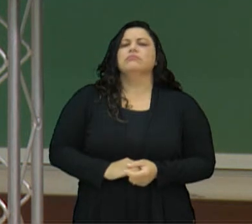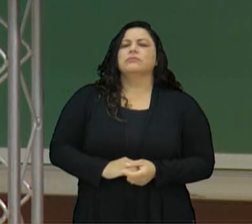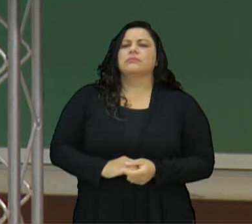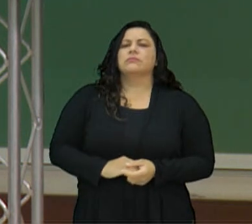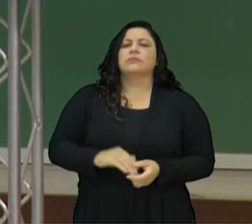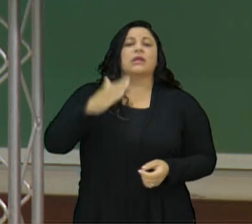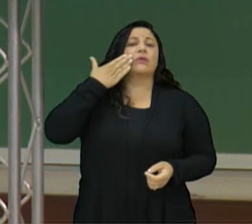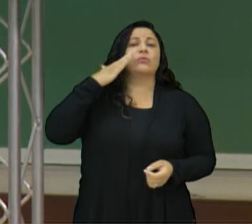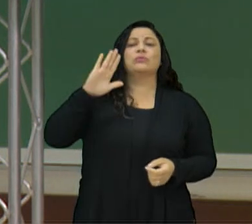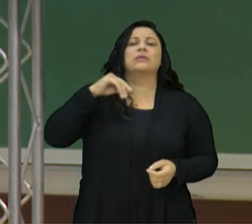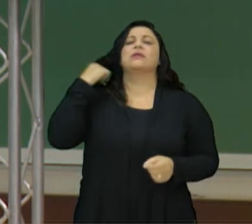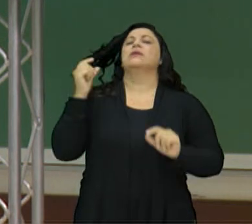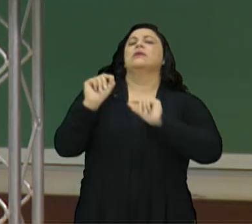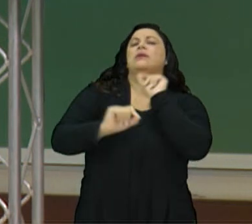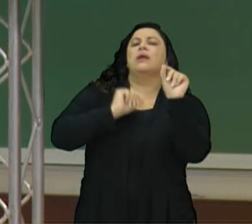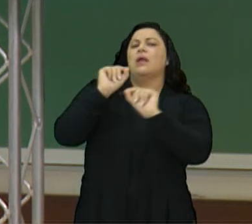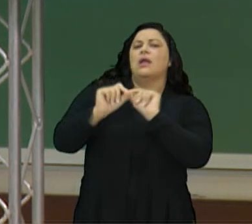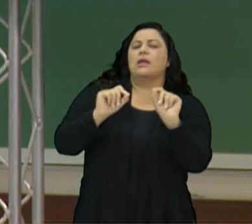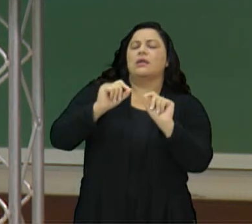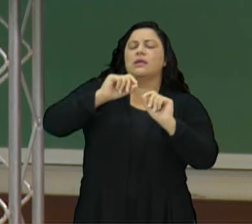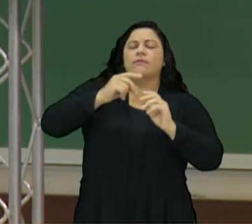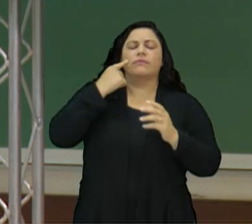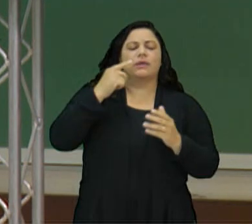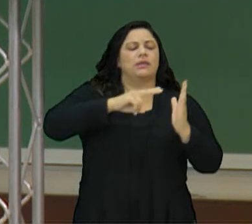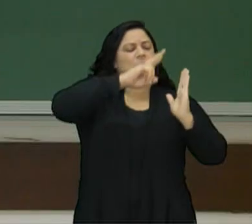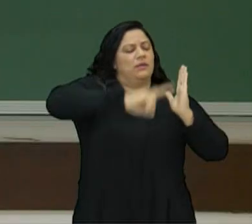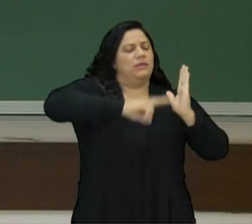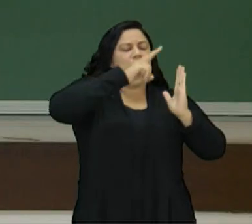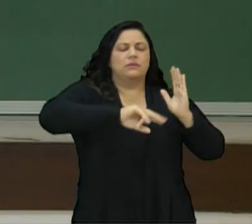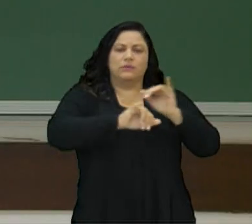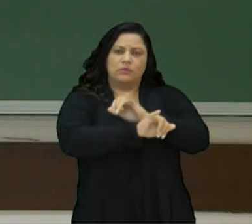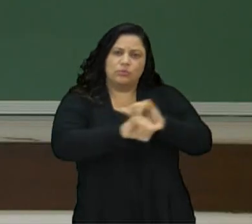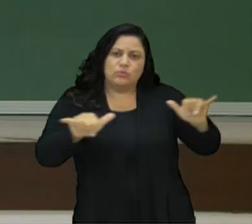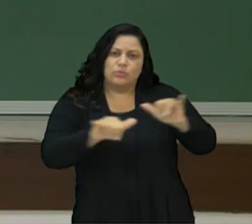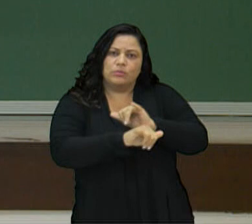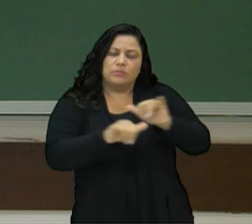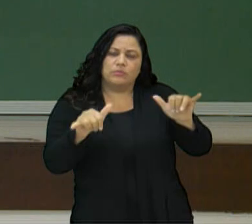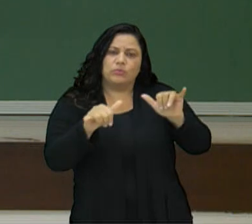o leitor, que idade tem este leitor deste anúncio. Então, para